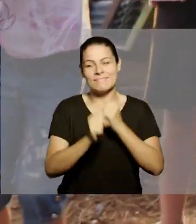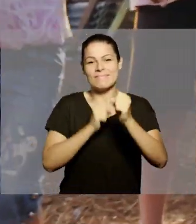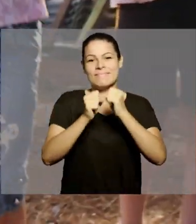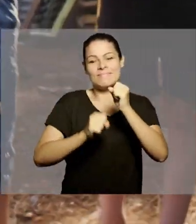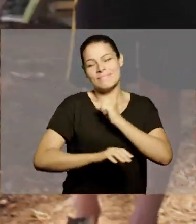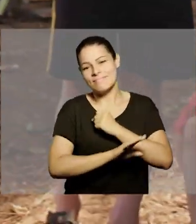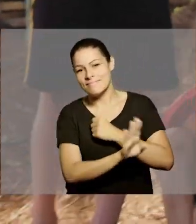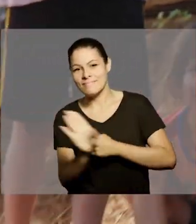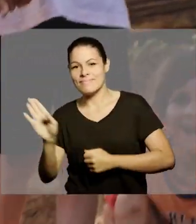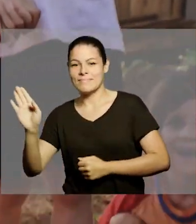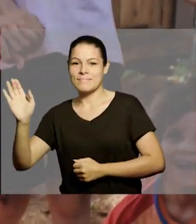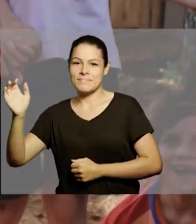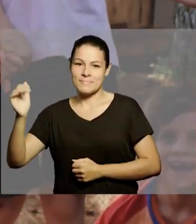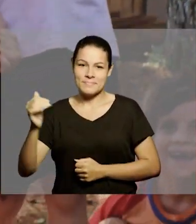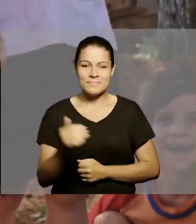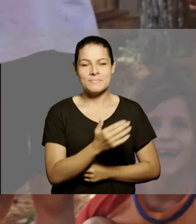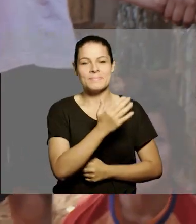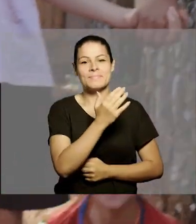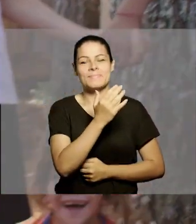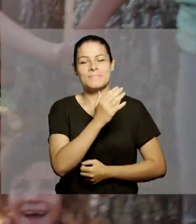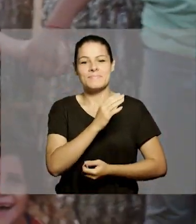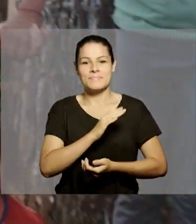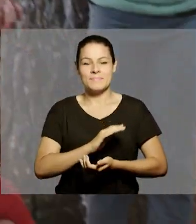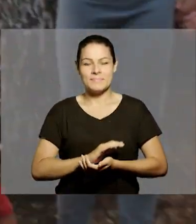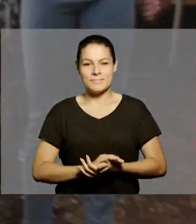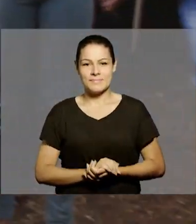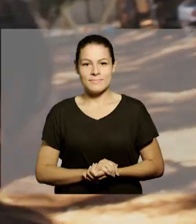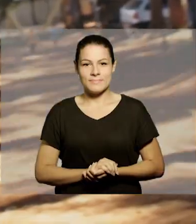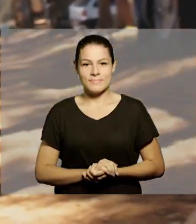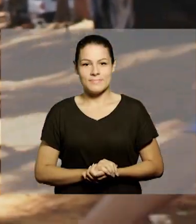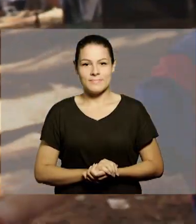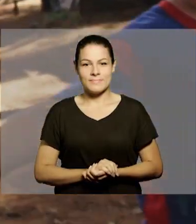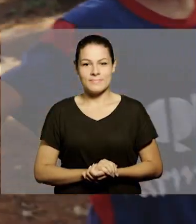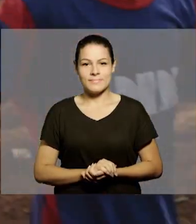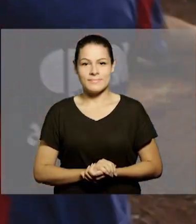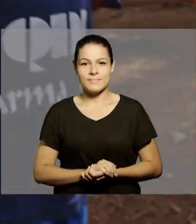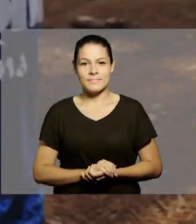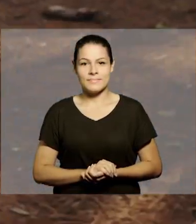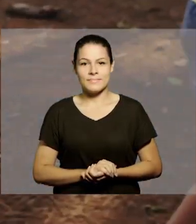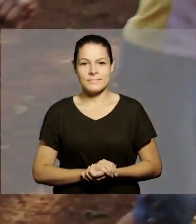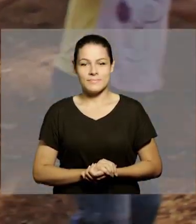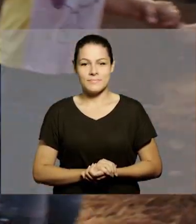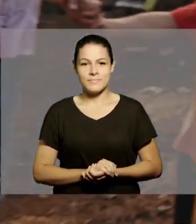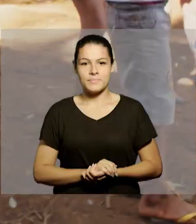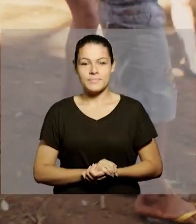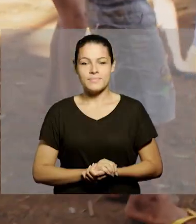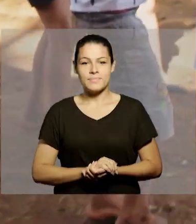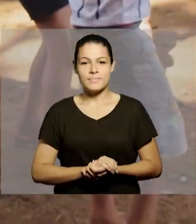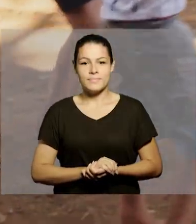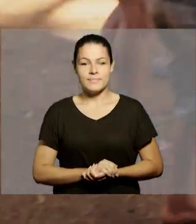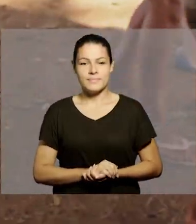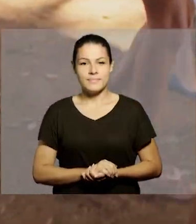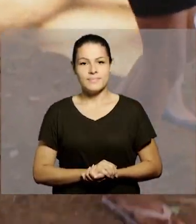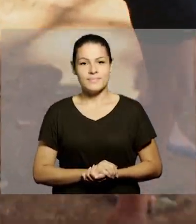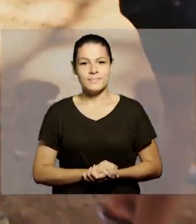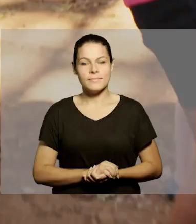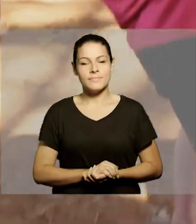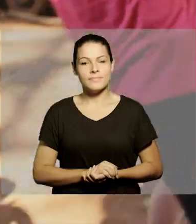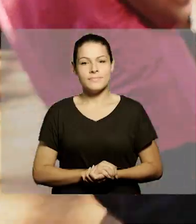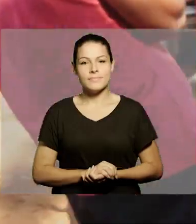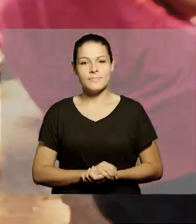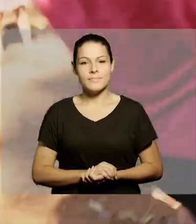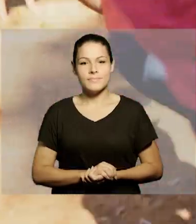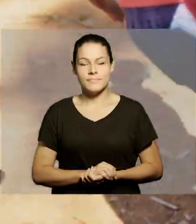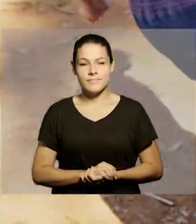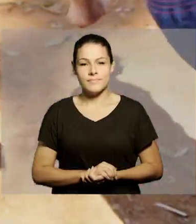vai indo pra lá, pra cá, essa parte. De mãos dadas em roda. Menina corre ao redor